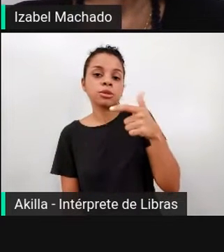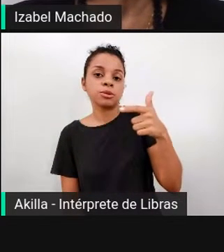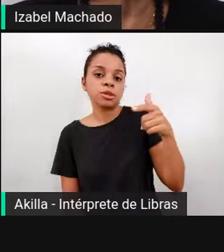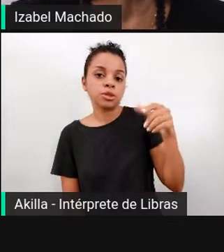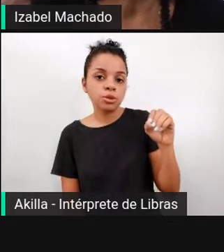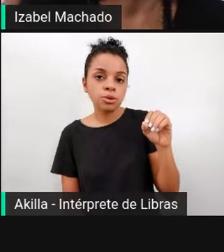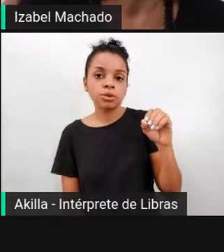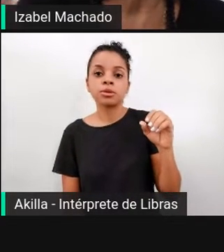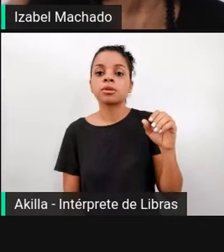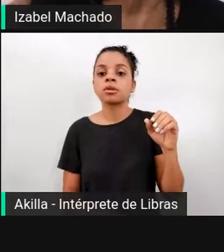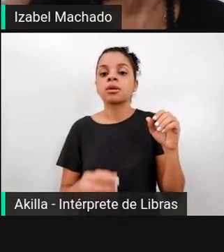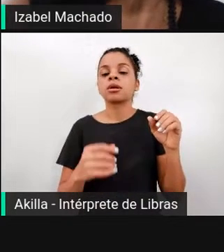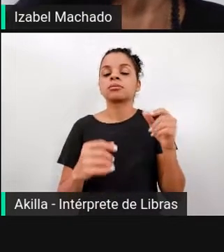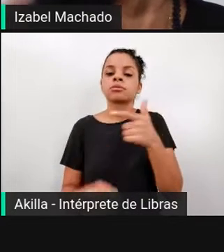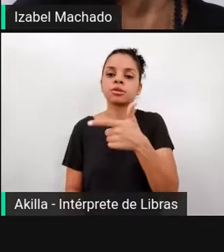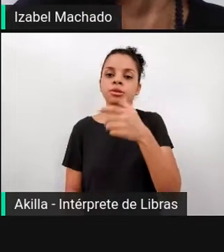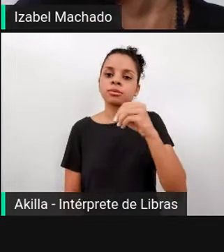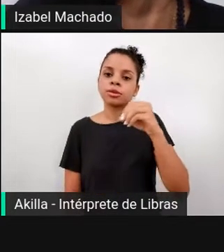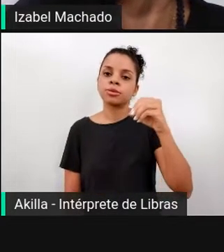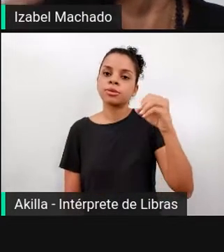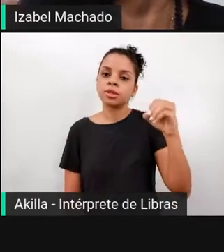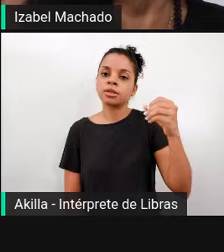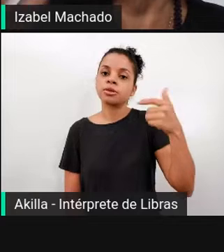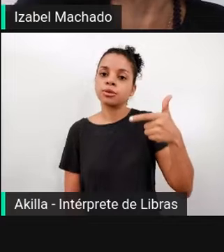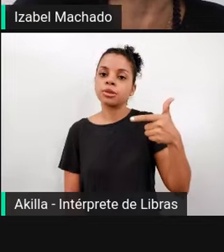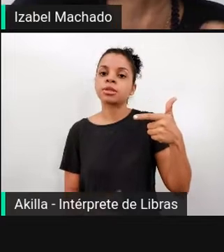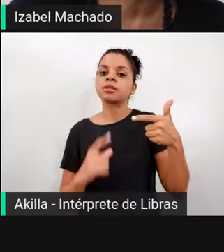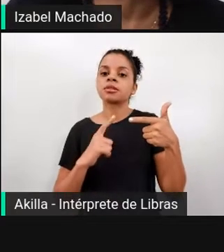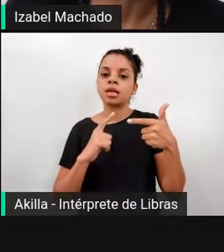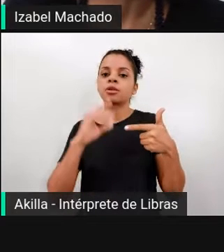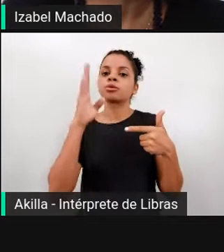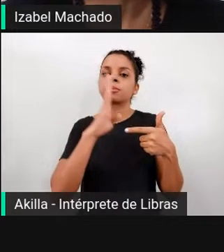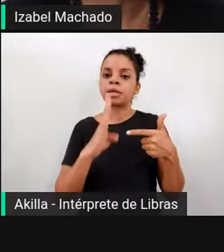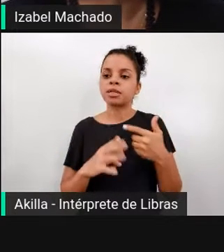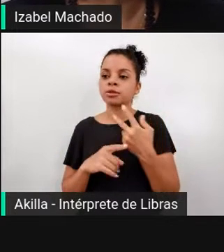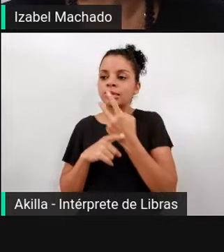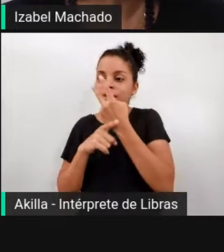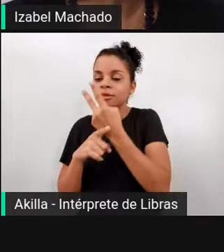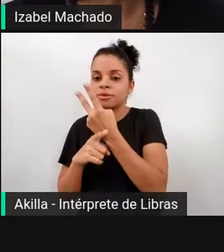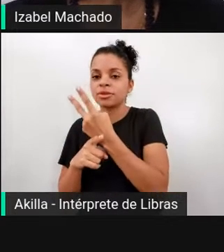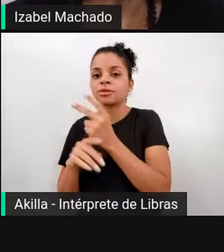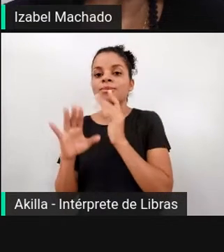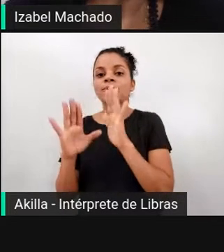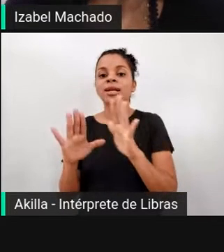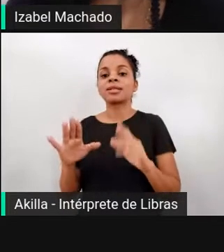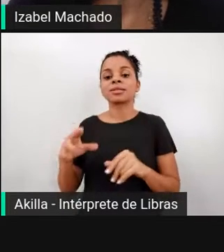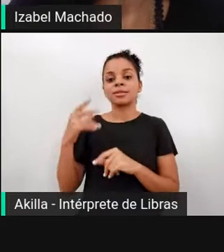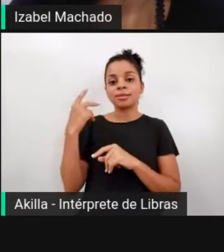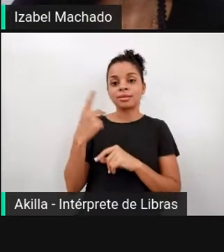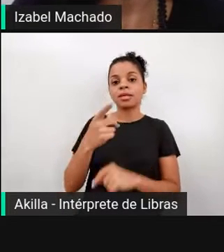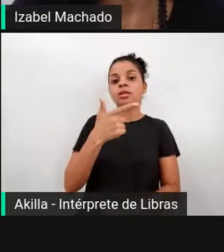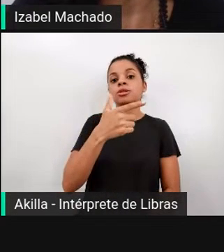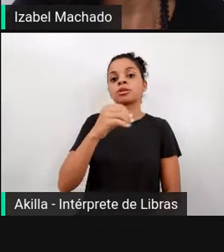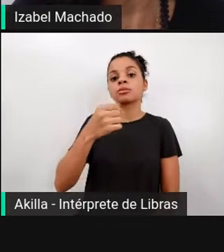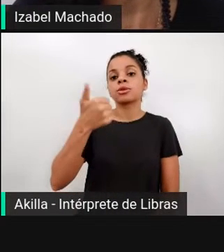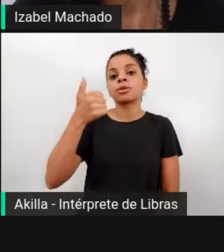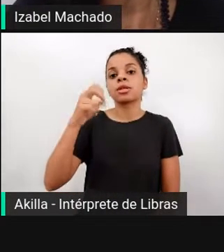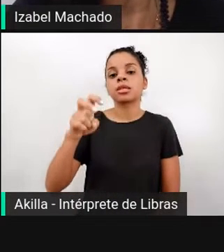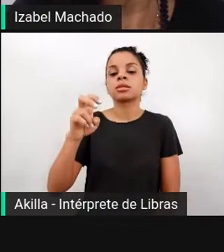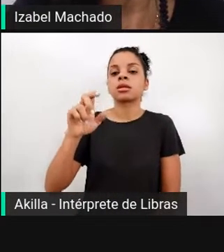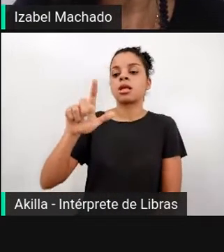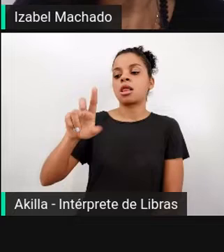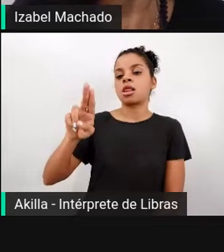no Brasil, mas como agência especializada, a Lupa foi a primeira a se registrar em 2015, e lembrando que, do ponto de